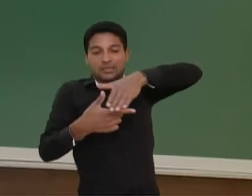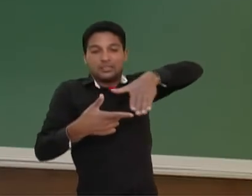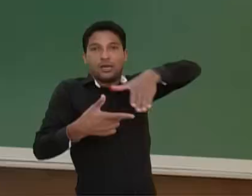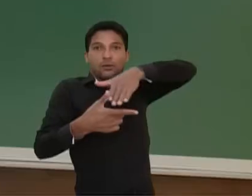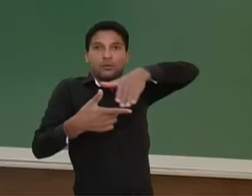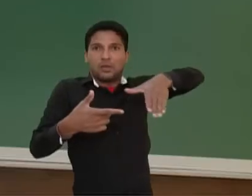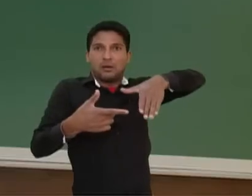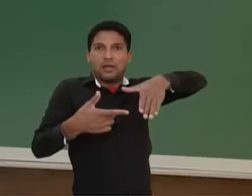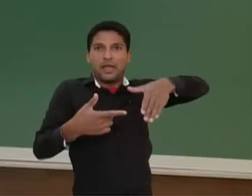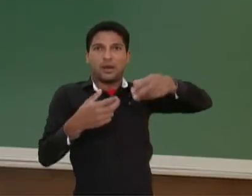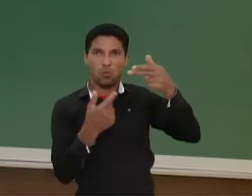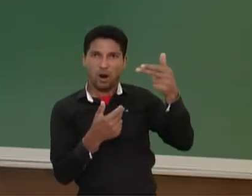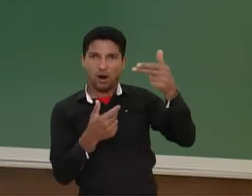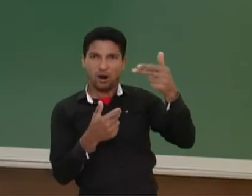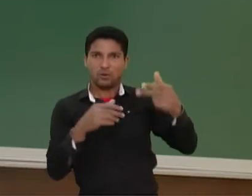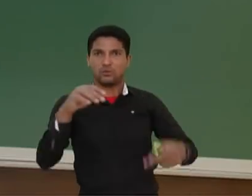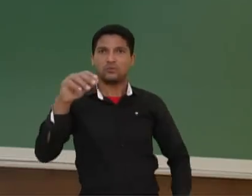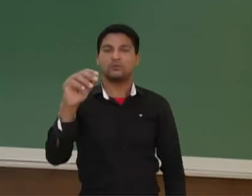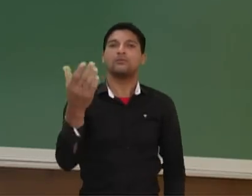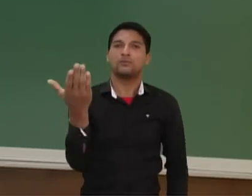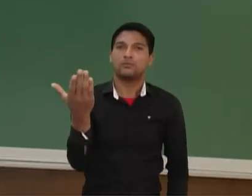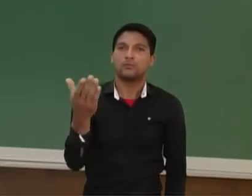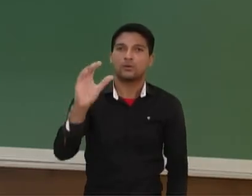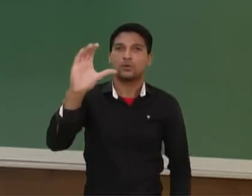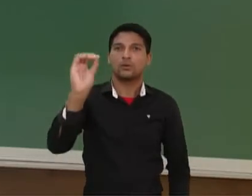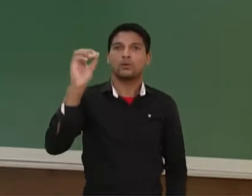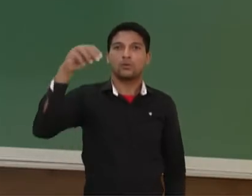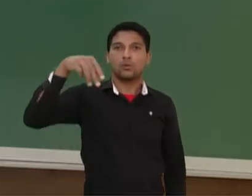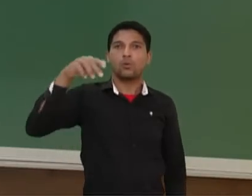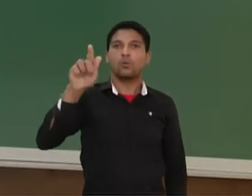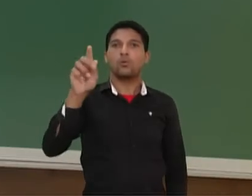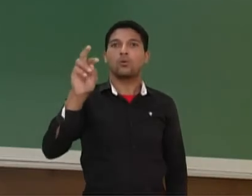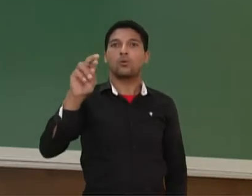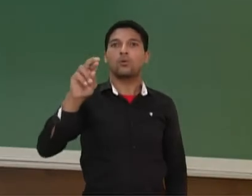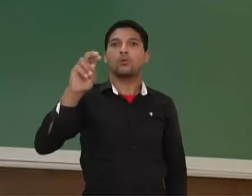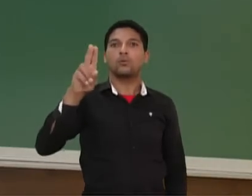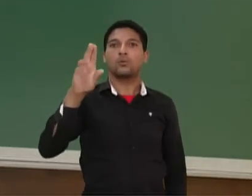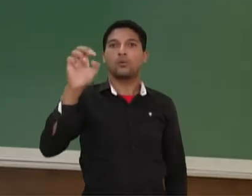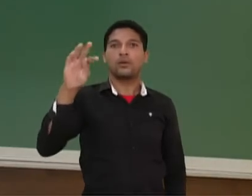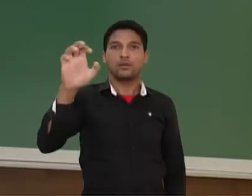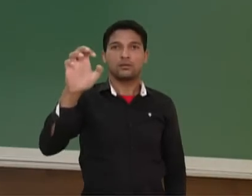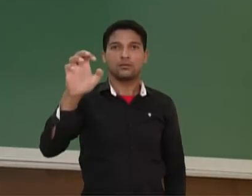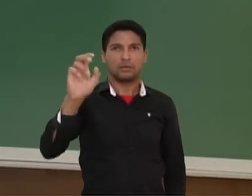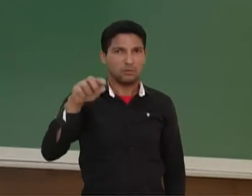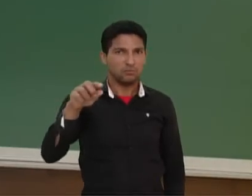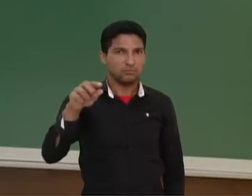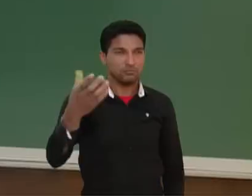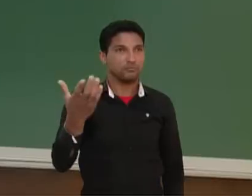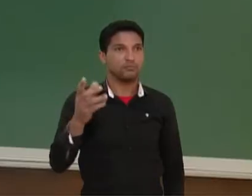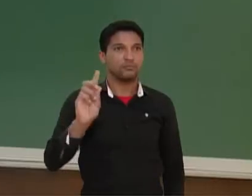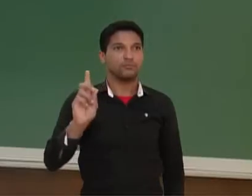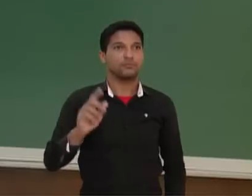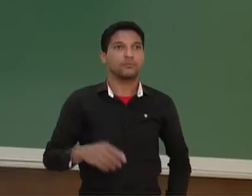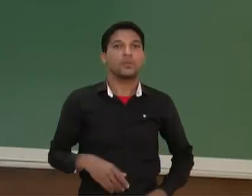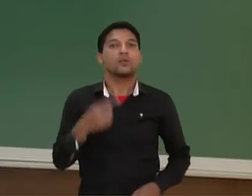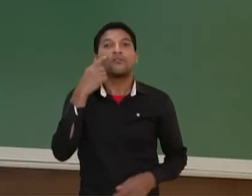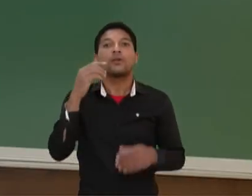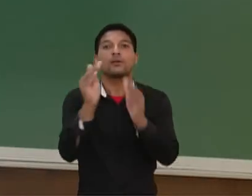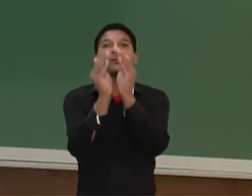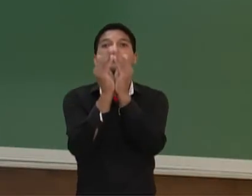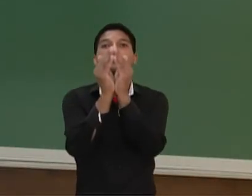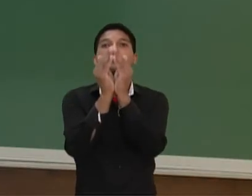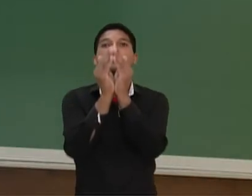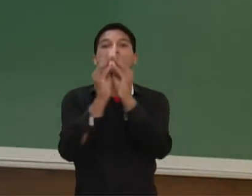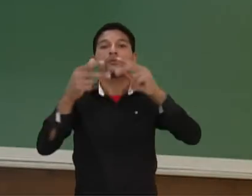foi a figura que a gente viu antes. Ó, dá uma olhadinha aqui comigo. Eu vou voltar aqui umas telas, ó. Tá vendo esse losango aqui?